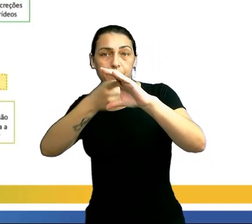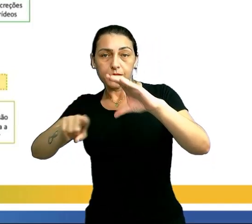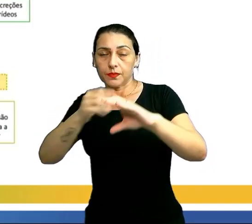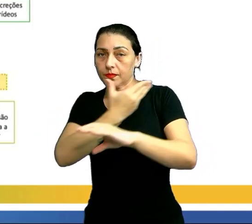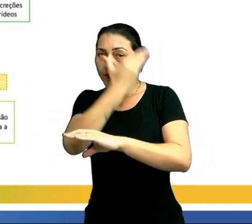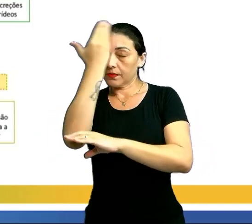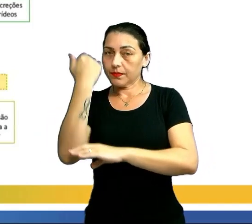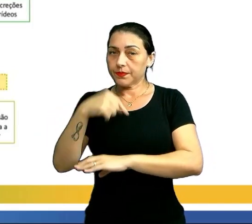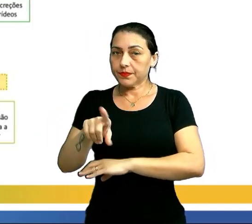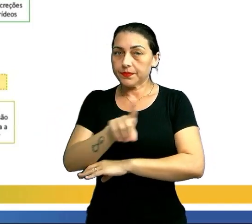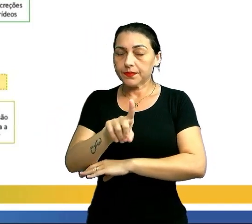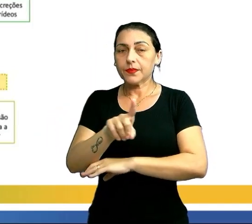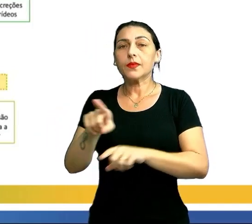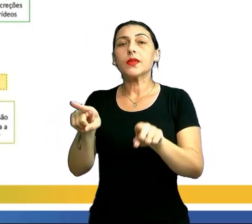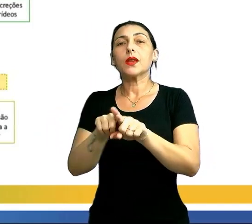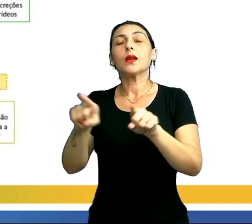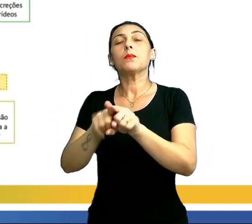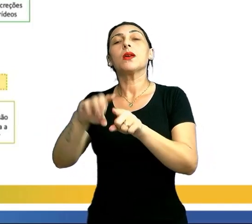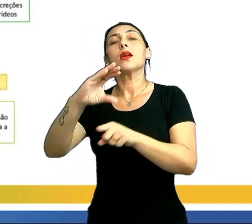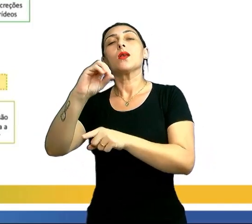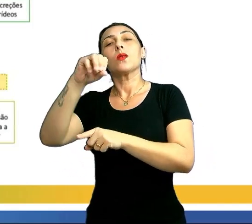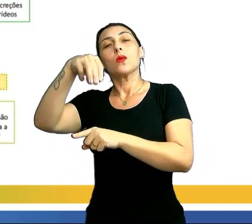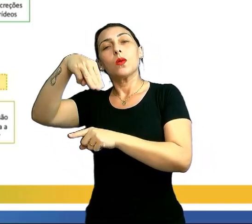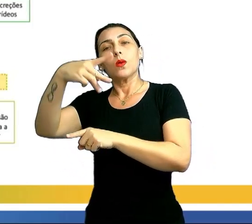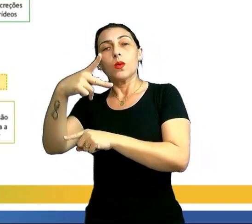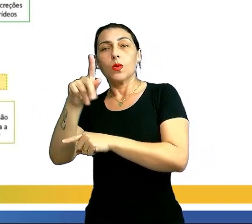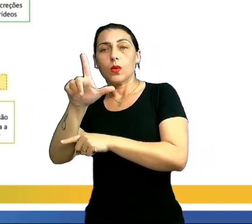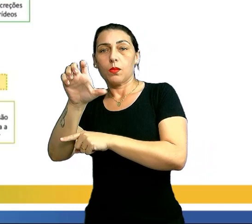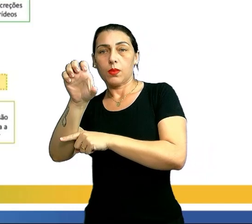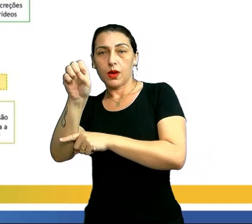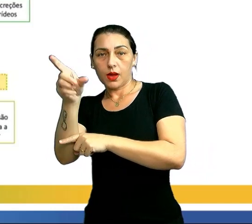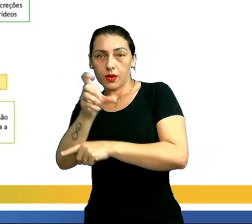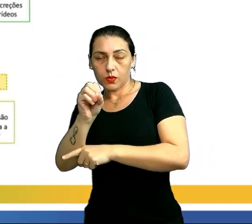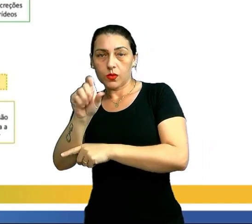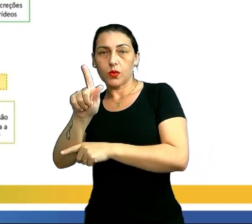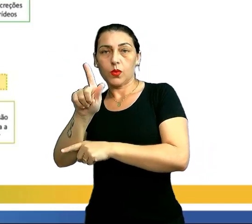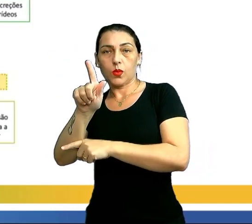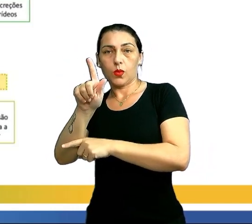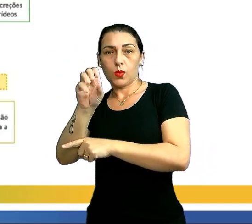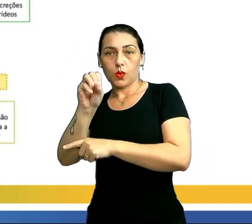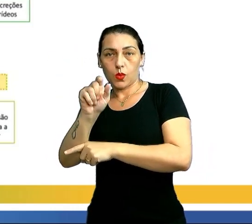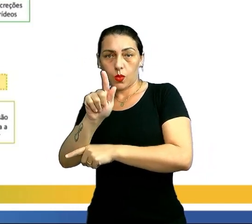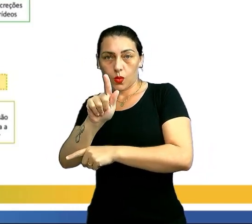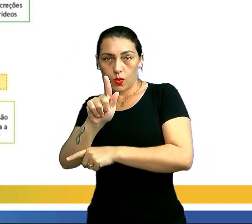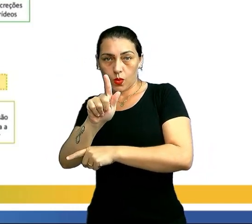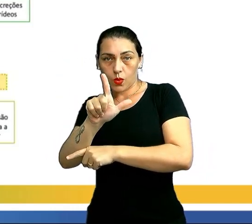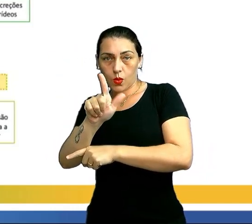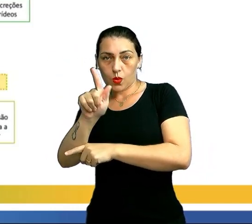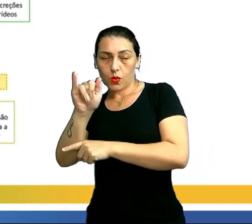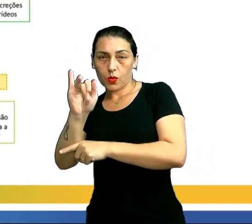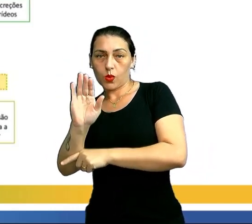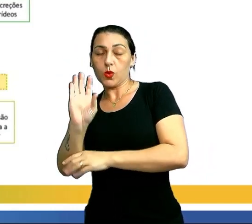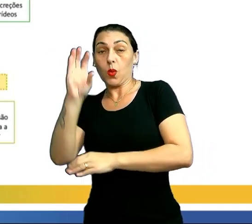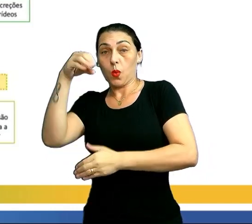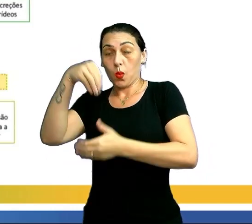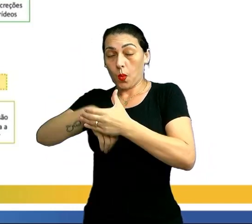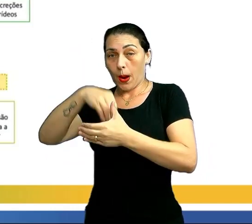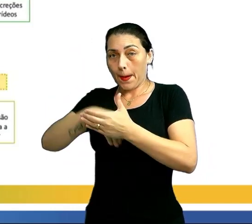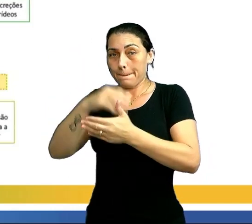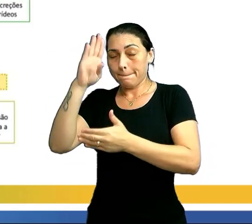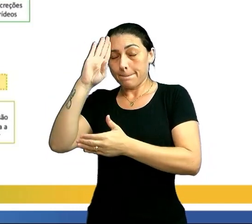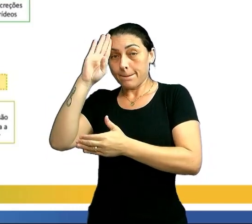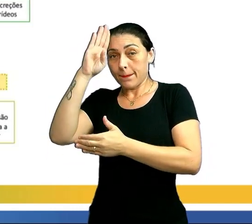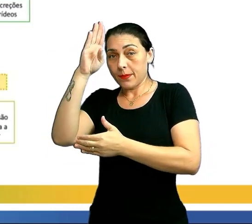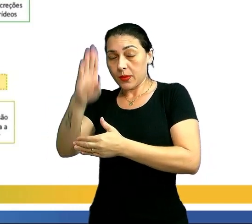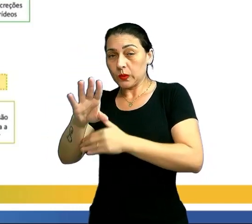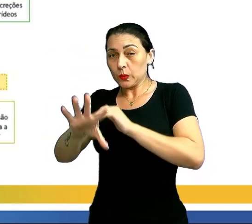não esqueçam. O complexo de Golgi, que é aquela organela que armazena e